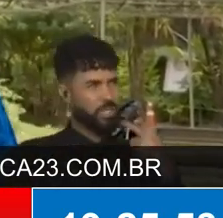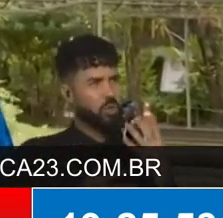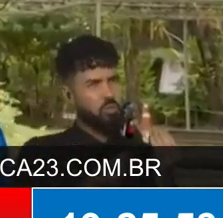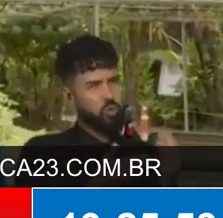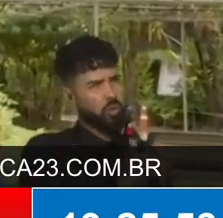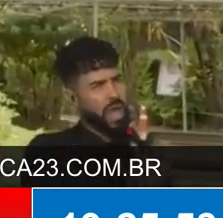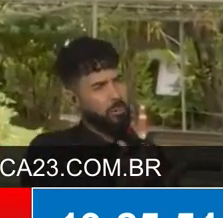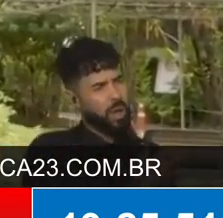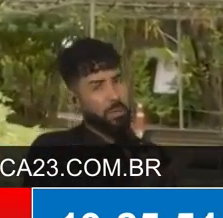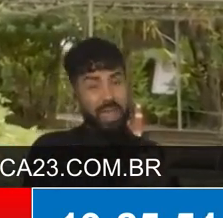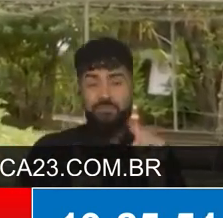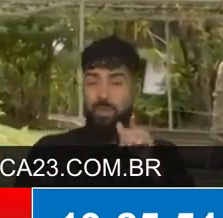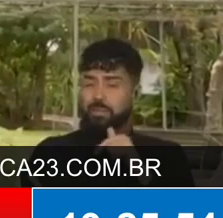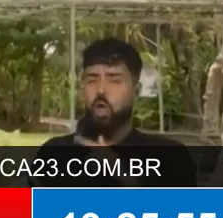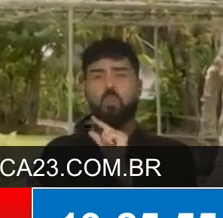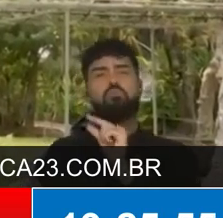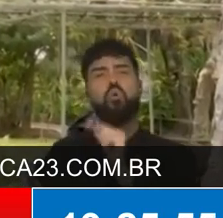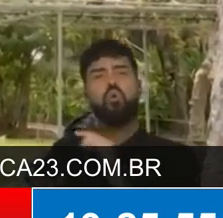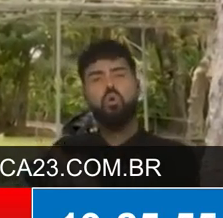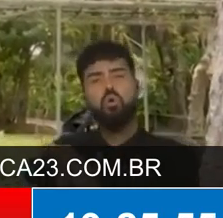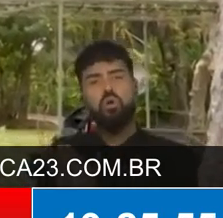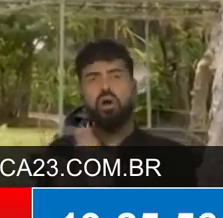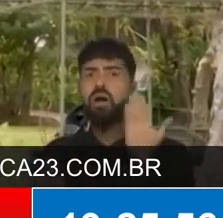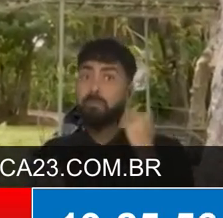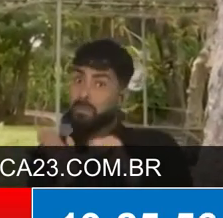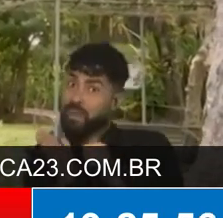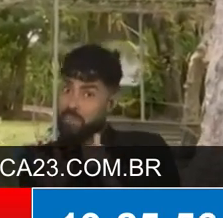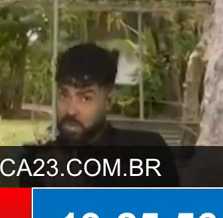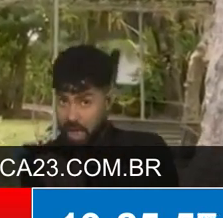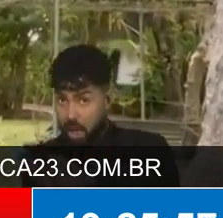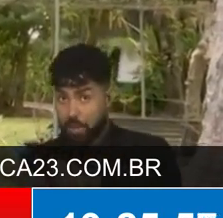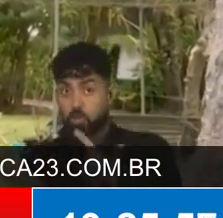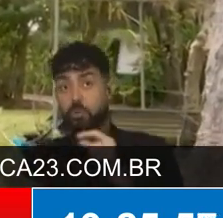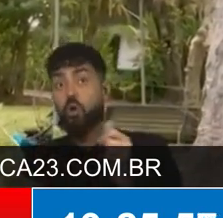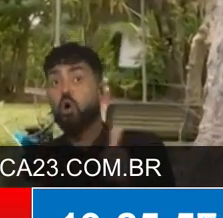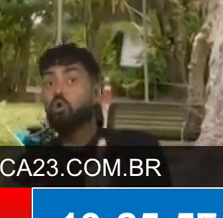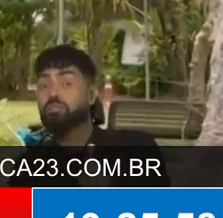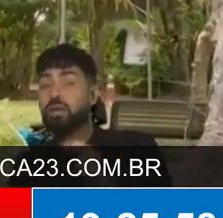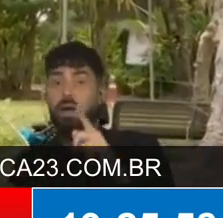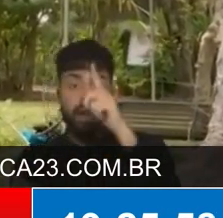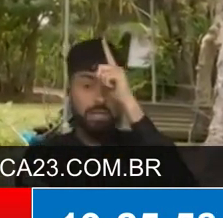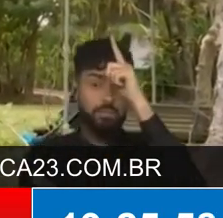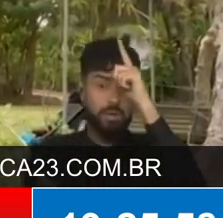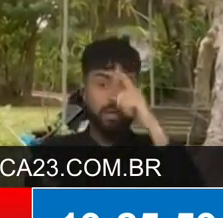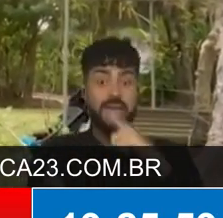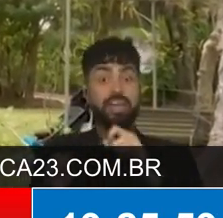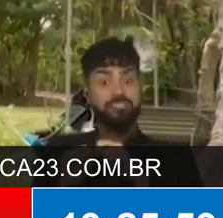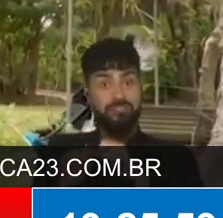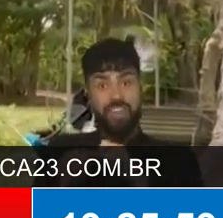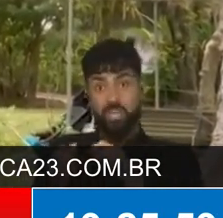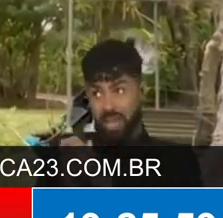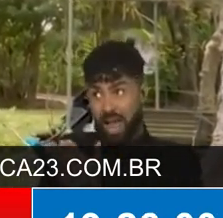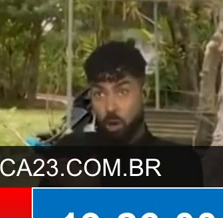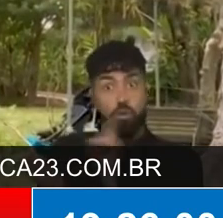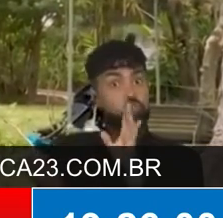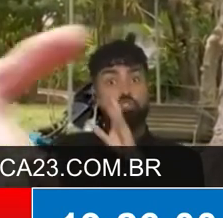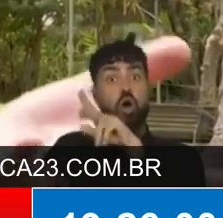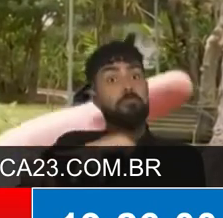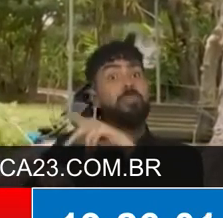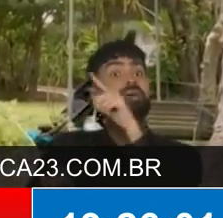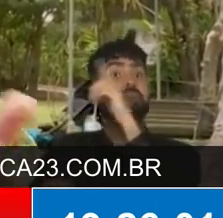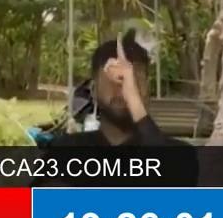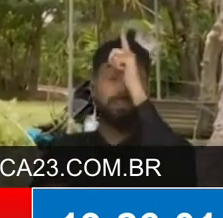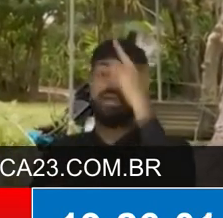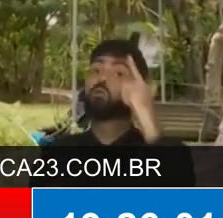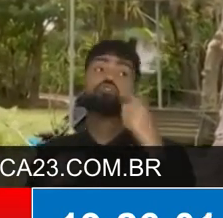edições de álbuns de Copa do Mundo. Então a primeira que a gente teve foi em 2011 na Alemanha. E a restrição do álbum foi apenas para a Alemanha. Então, pô, imagina se tivesse isso no mundo,